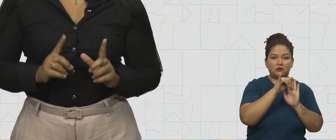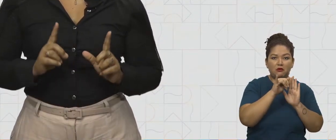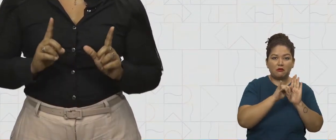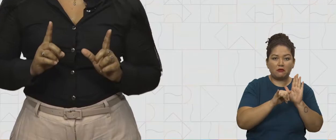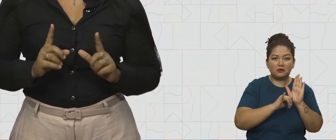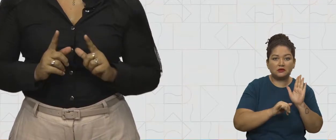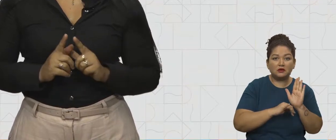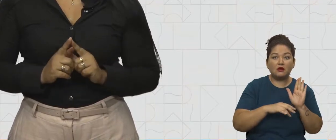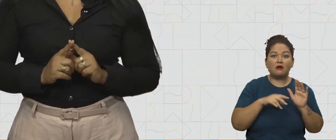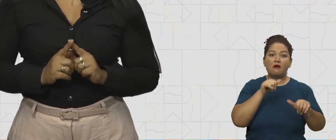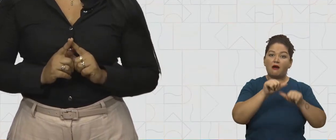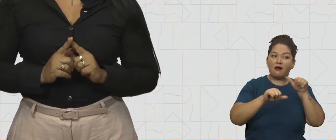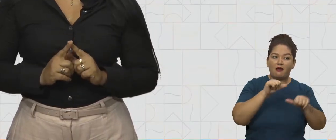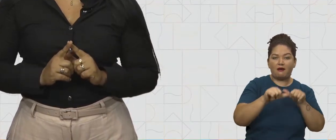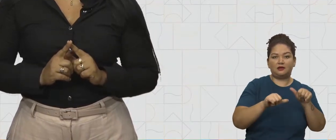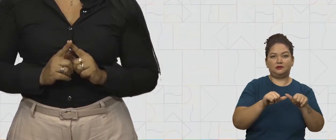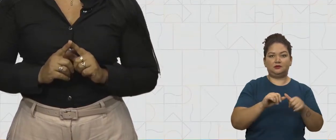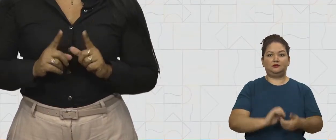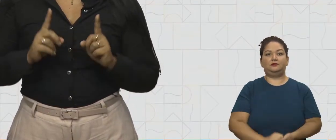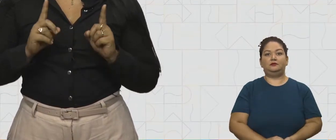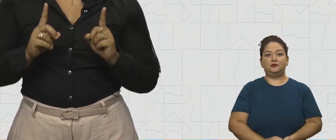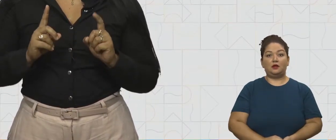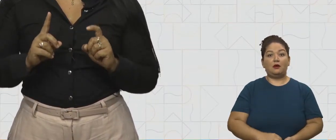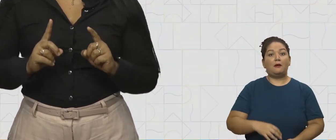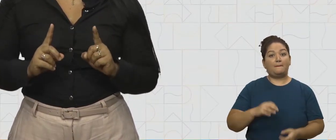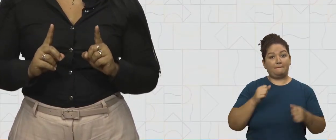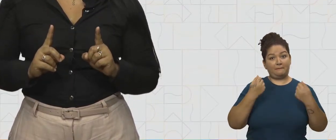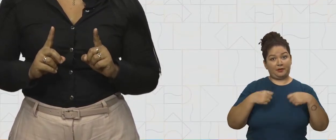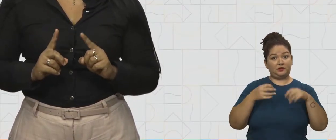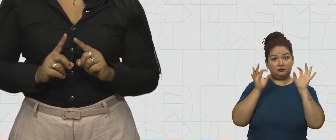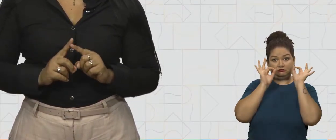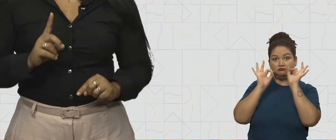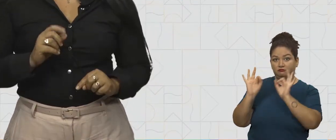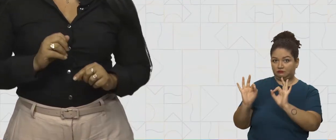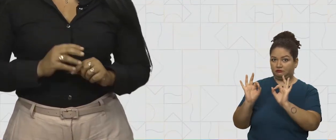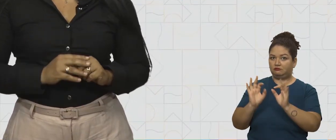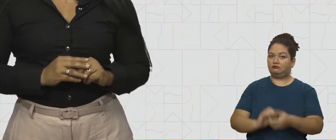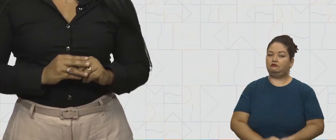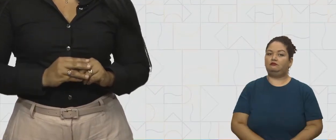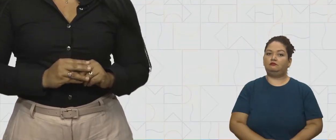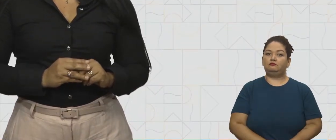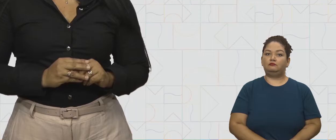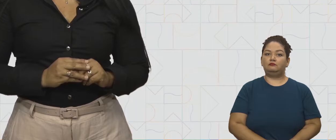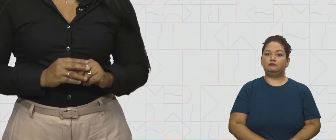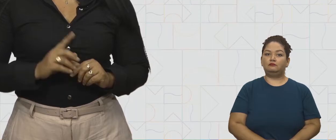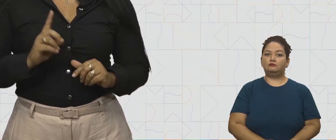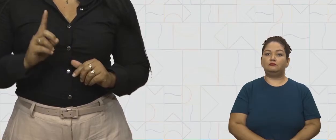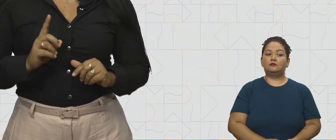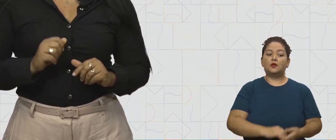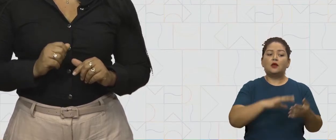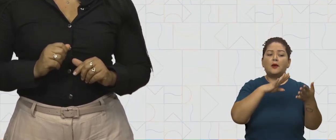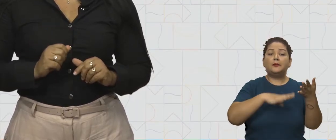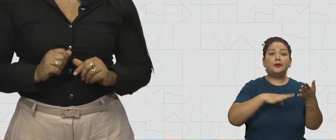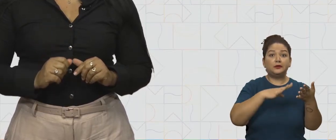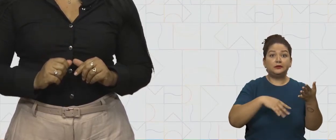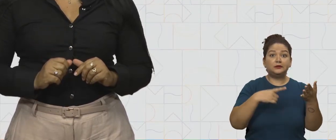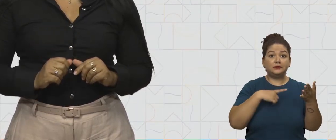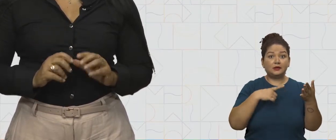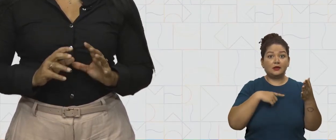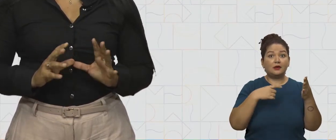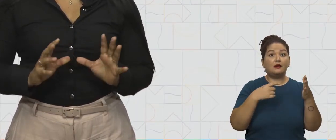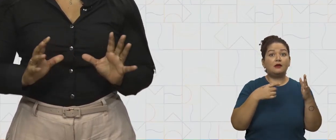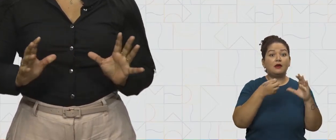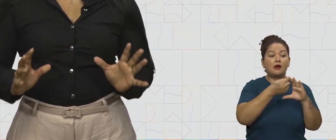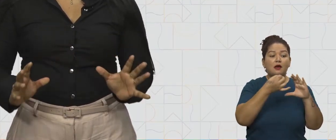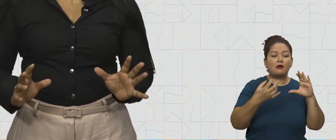mudadas. Isso é um problema na nossa sociedade hoje, por isso temos que prestar atenção. Sobre os boletos em geral, eles têm